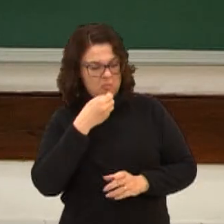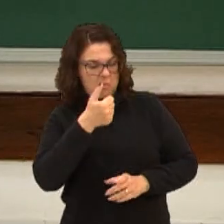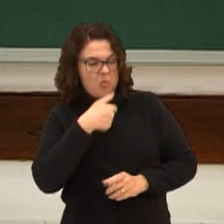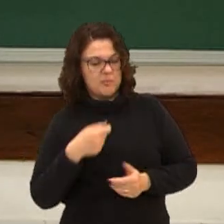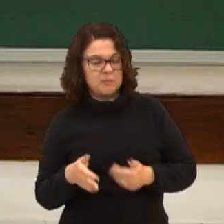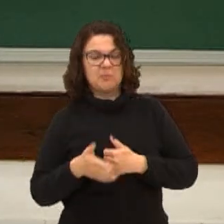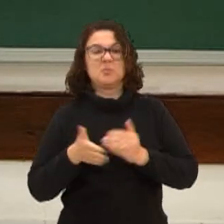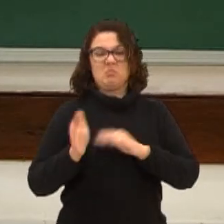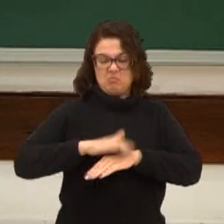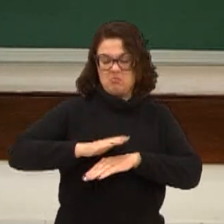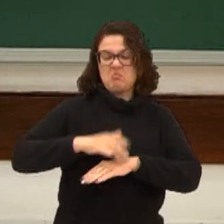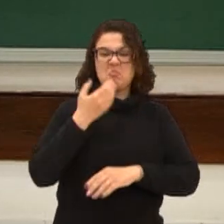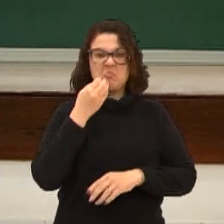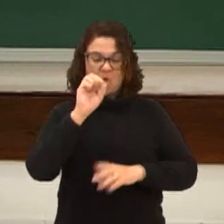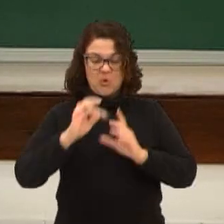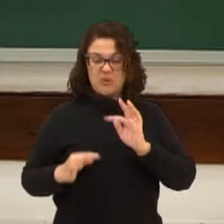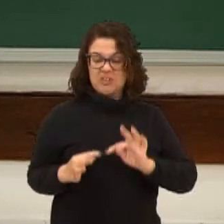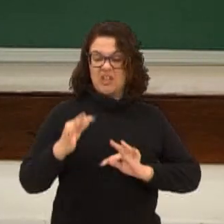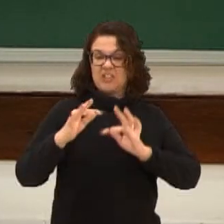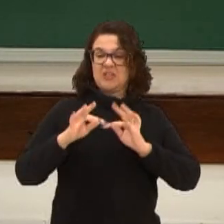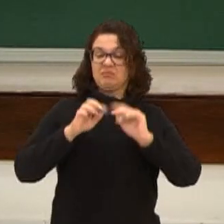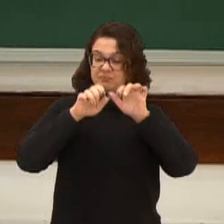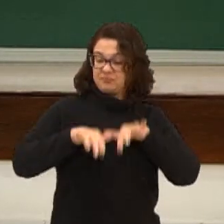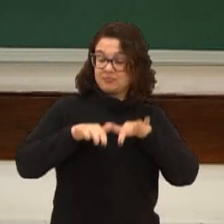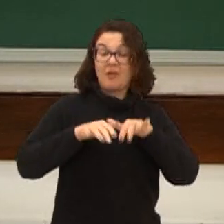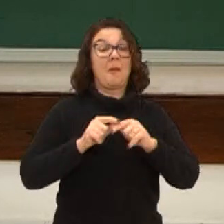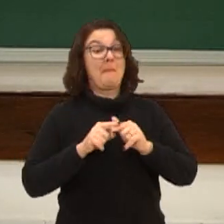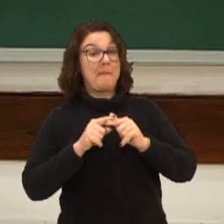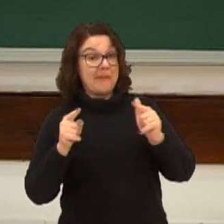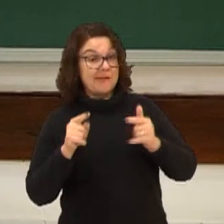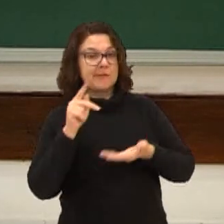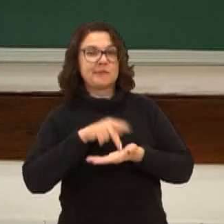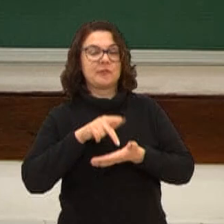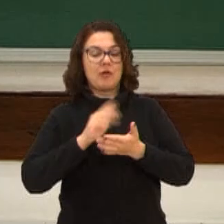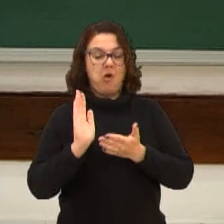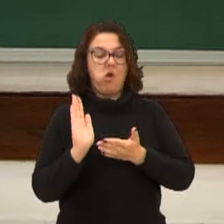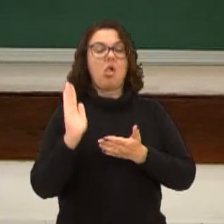com relação à tecnologia, à digitalização, mas nós